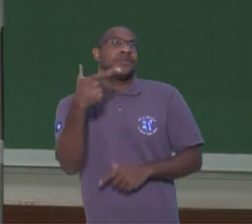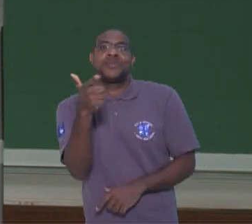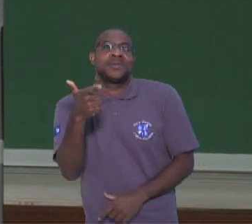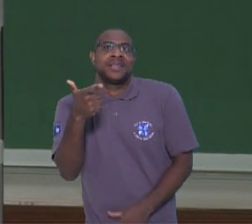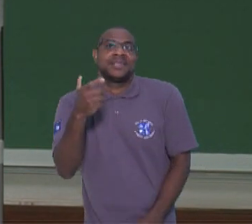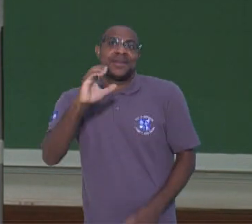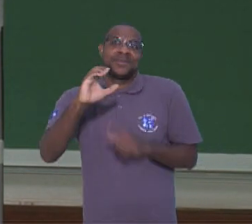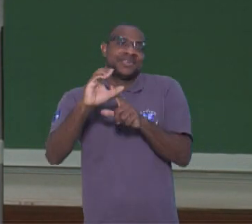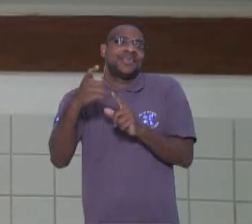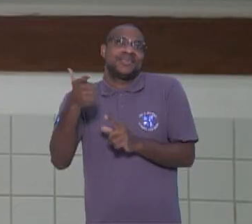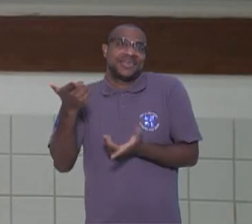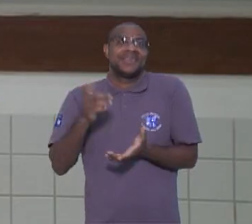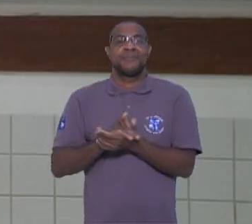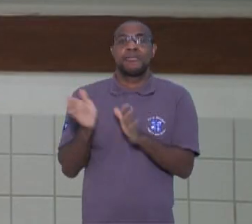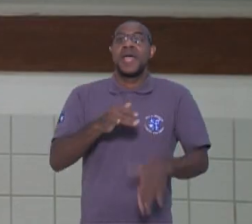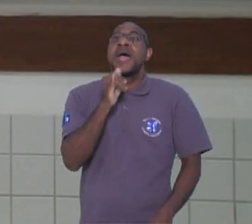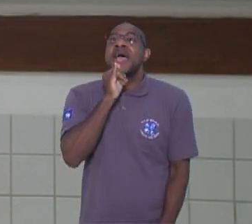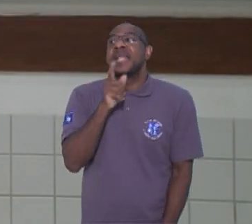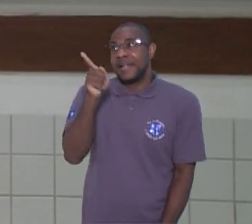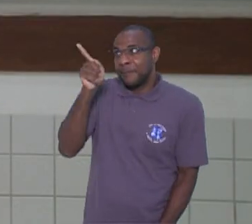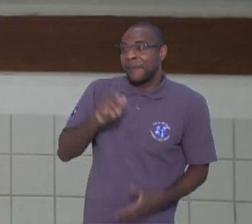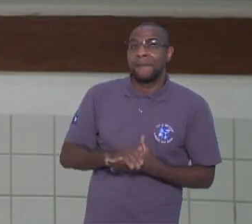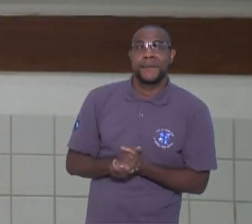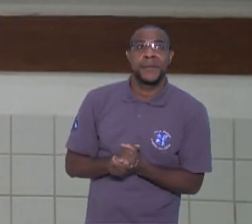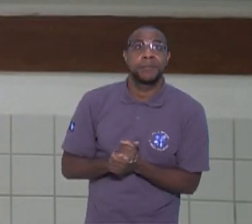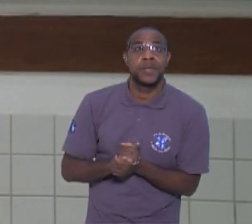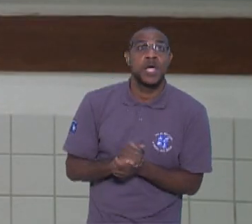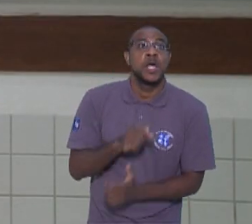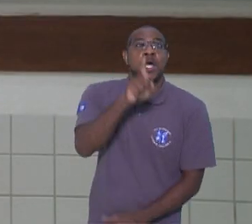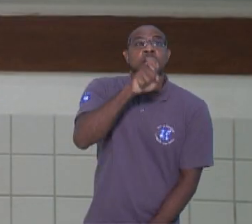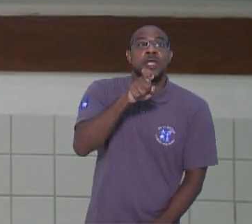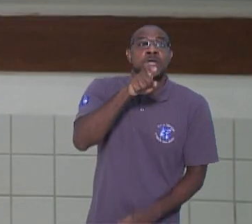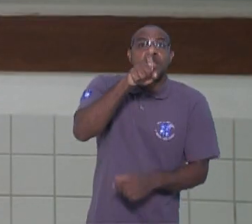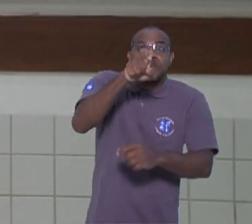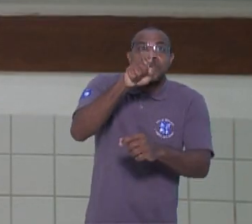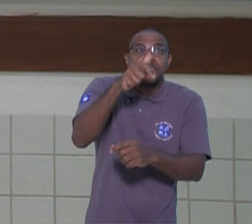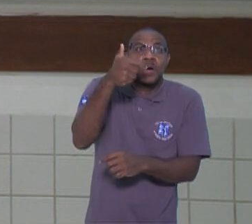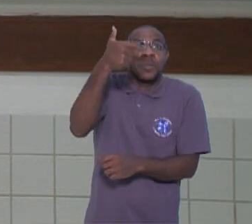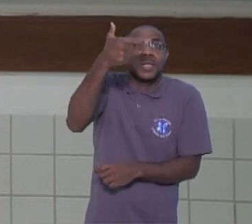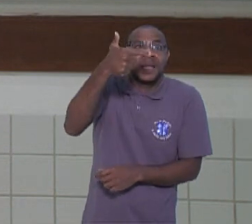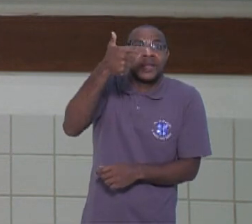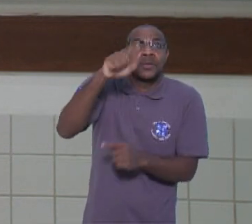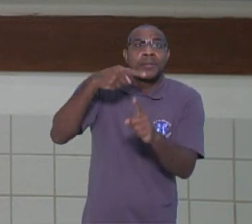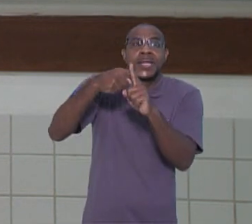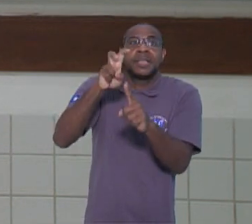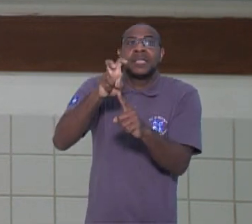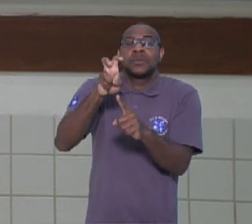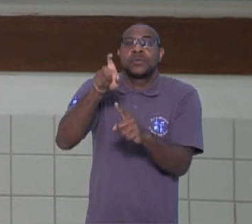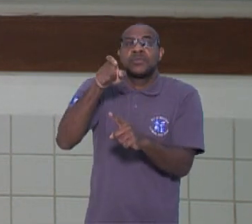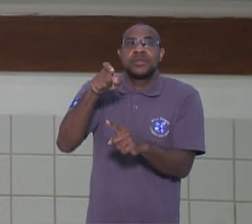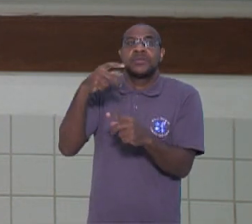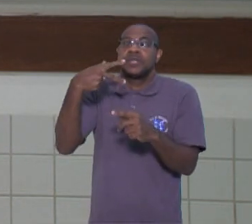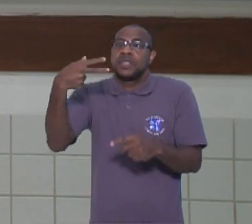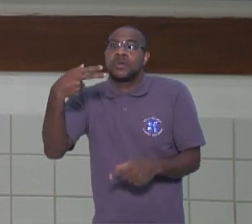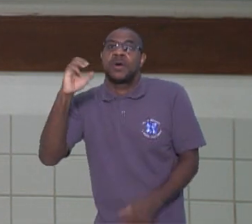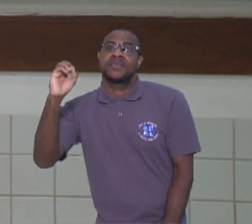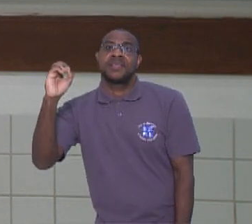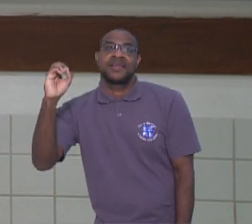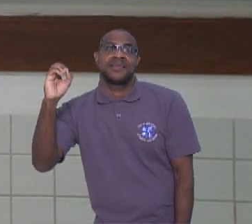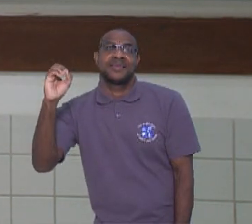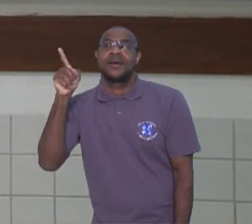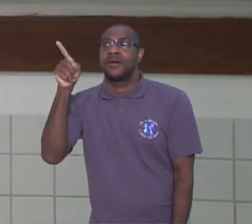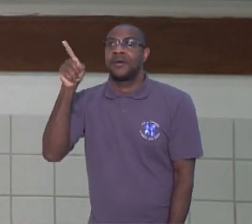Olha um exemplo aqui, ó. Preste bem atenção. X ao quadrado mais 5x igual a zero. Ah,